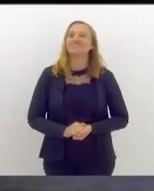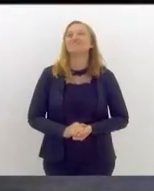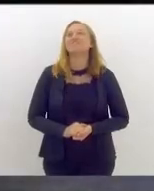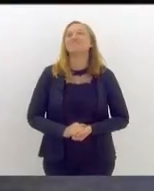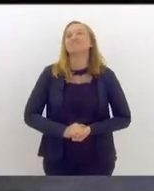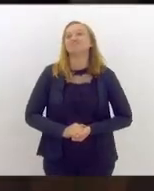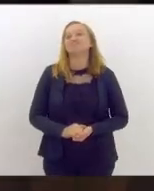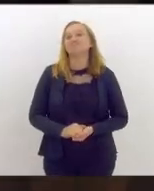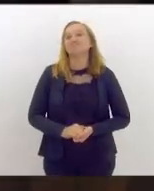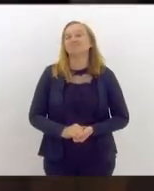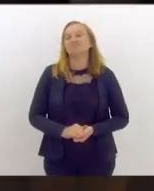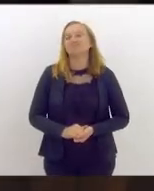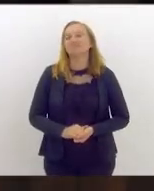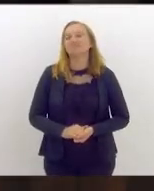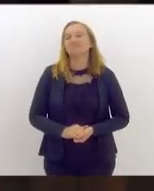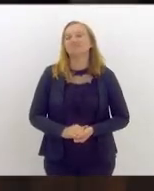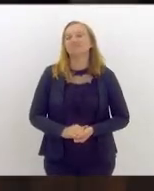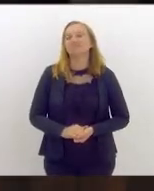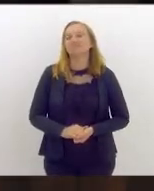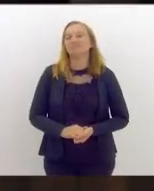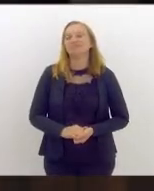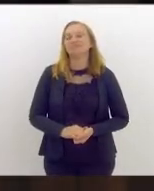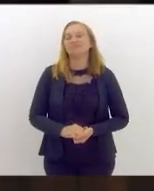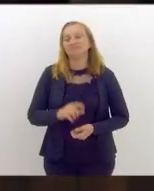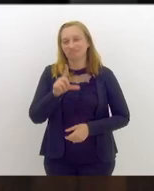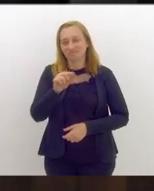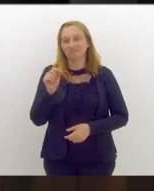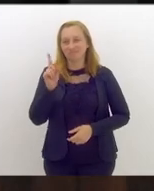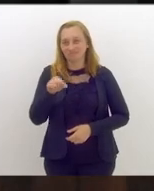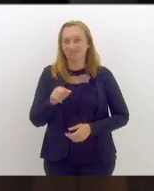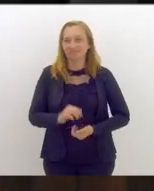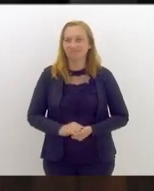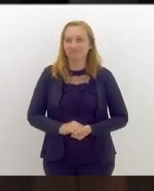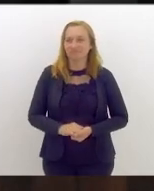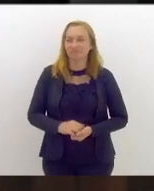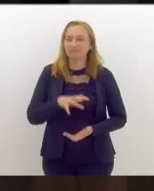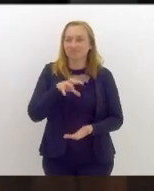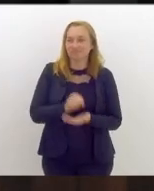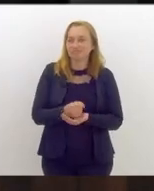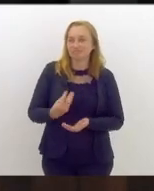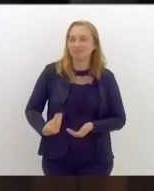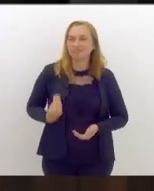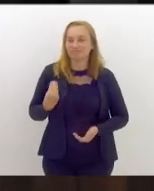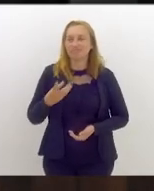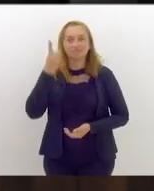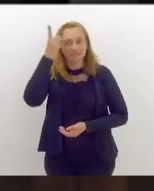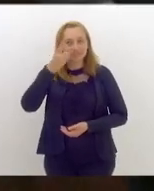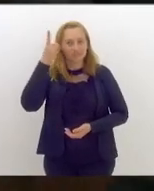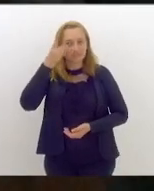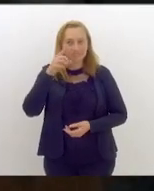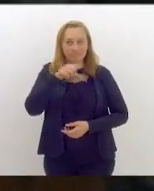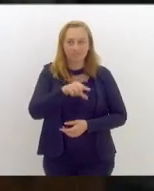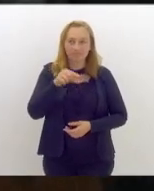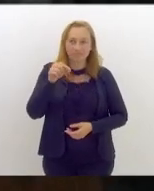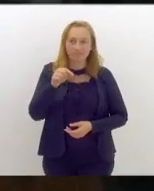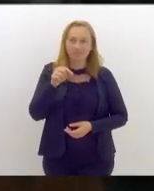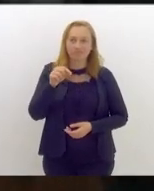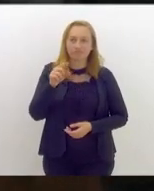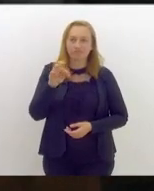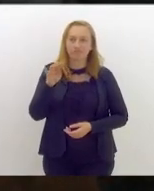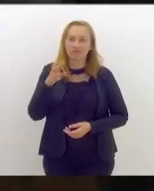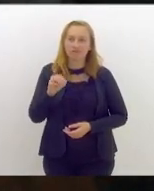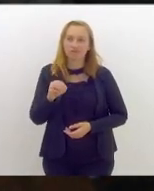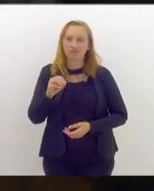Então esse esse é minha decisão é presidente Regional presença do deputado eleito Sargento Portugal